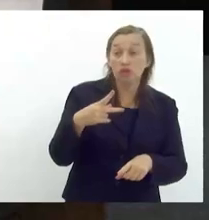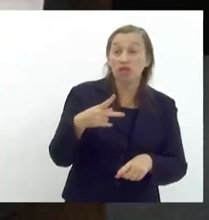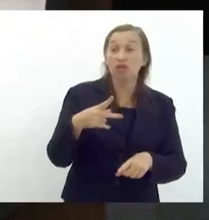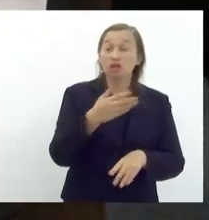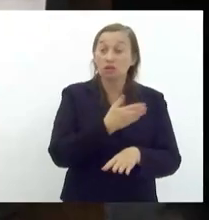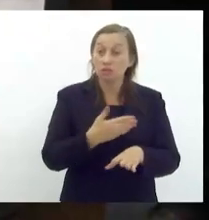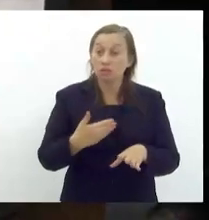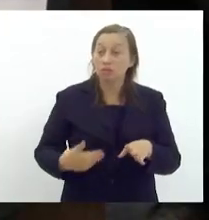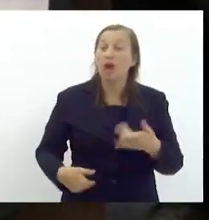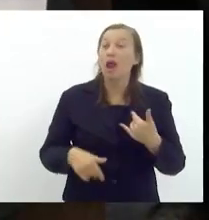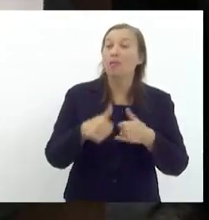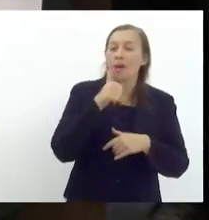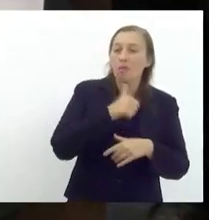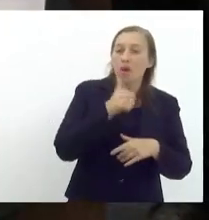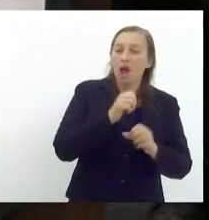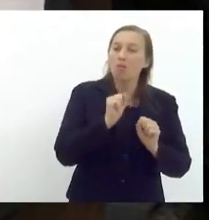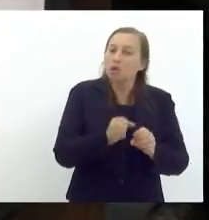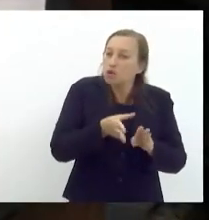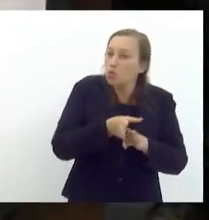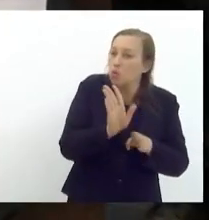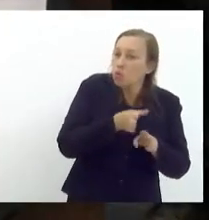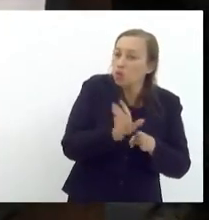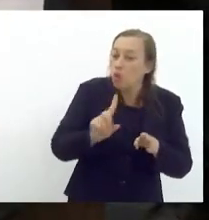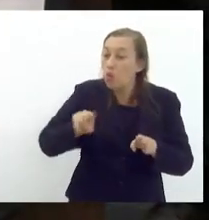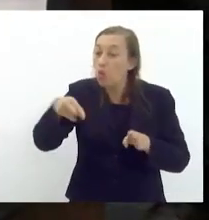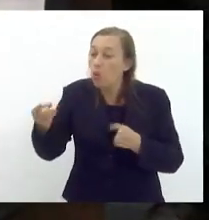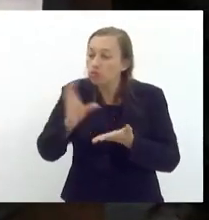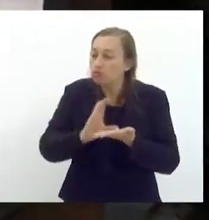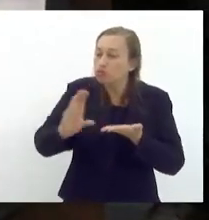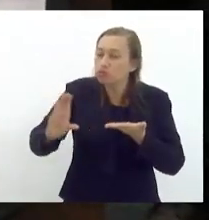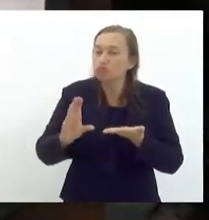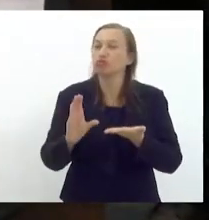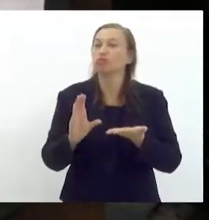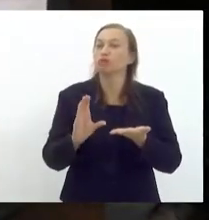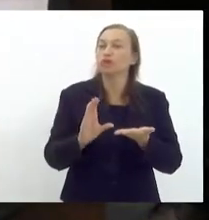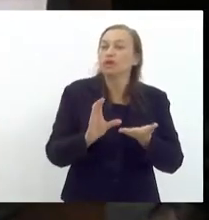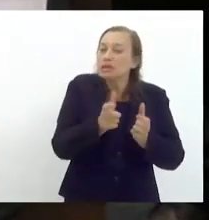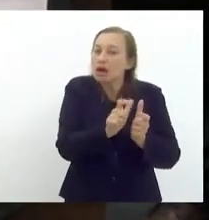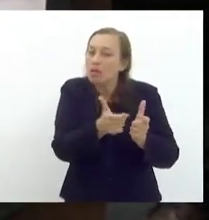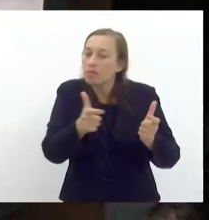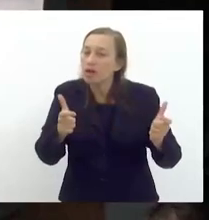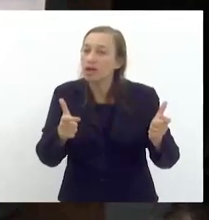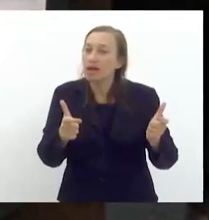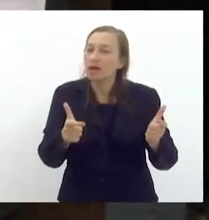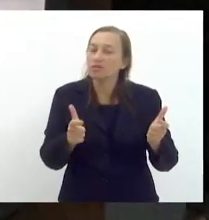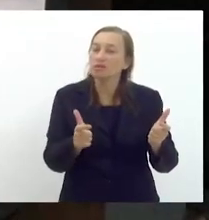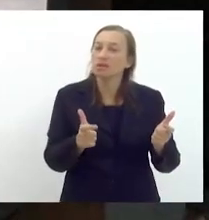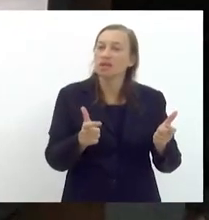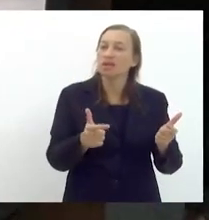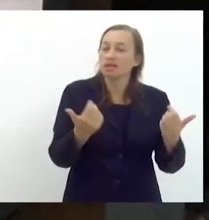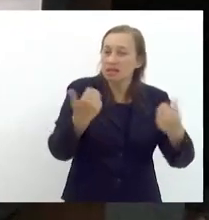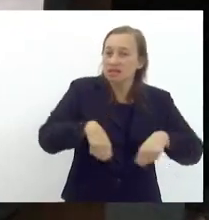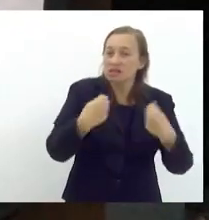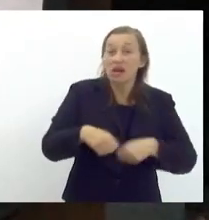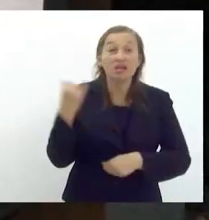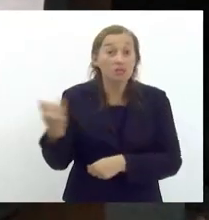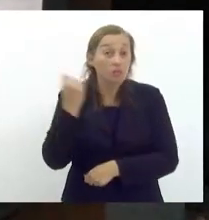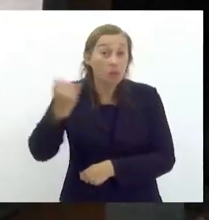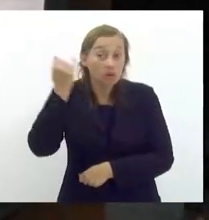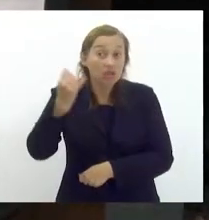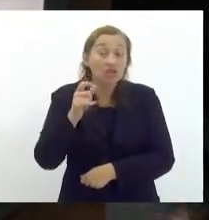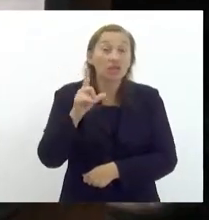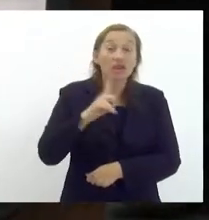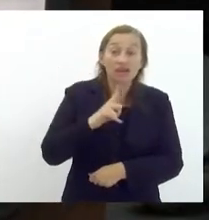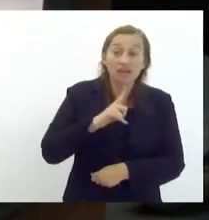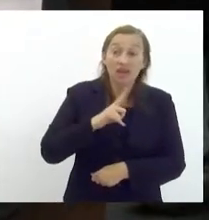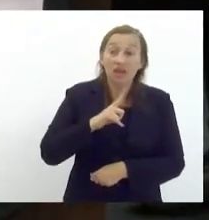poder consultar inclusive outros Fundos e ampliar essa vocação importante que é